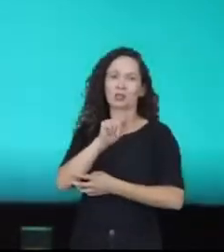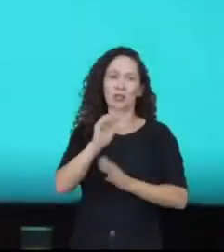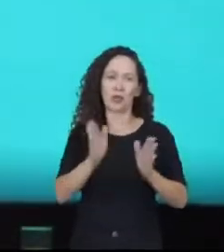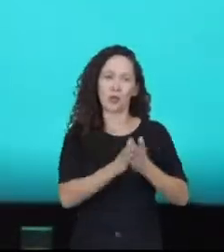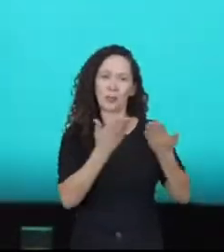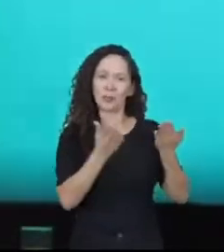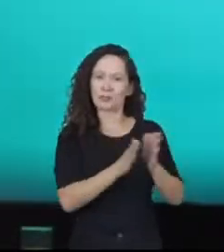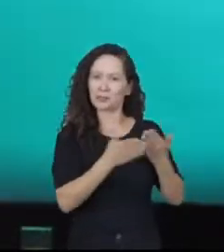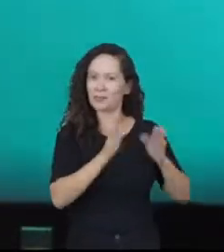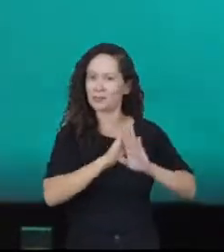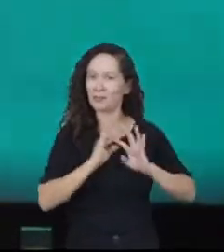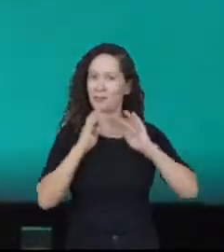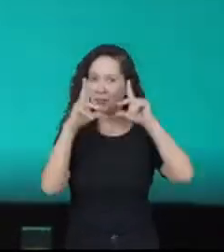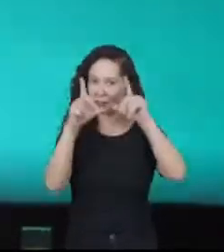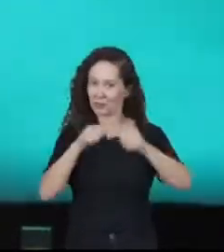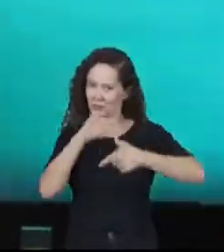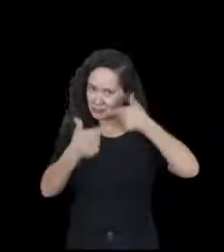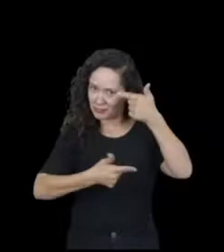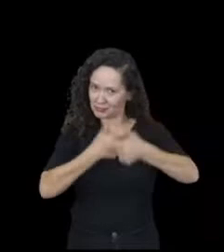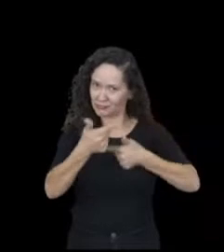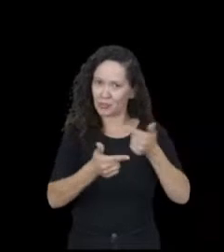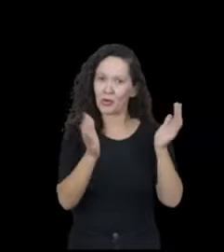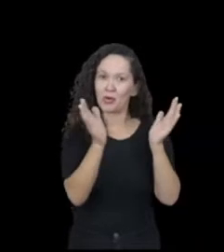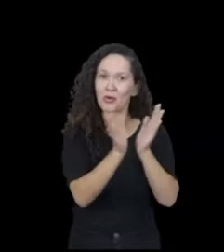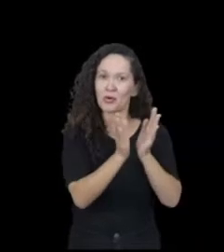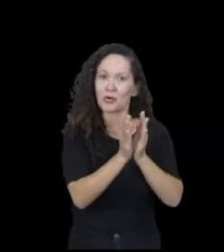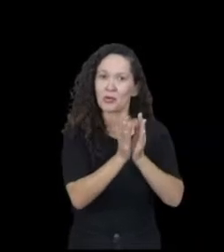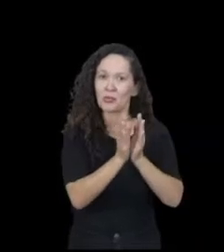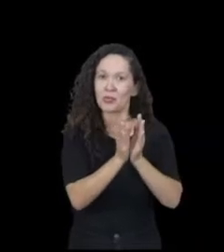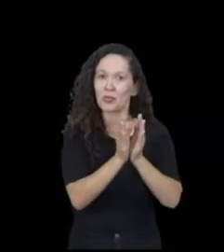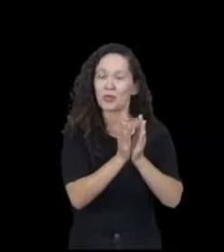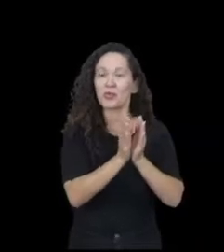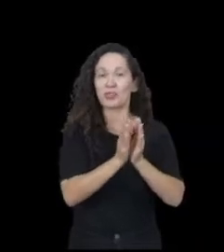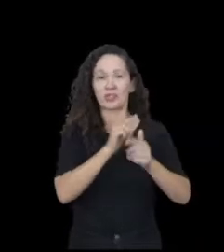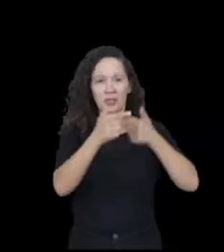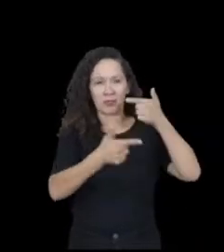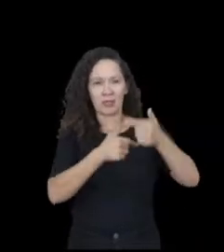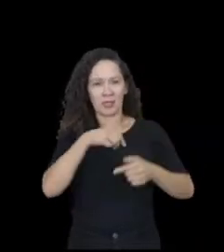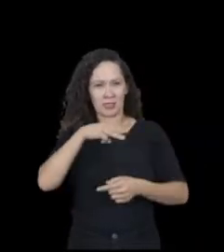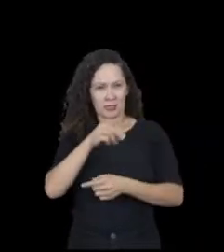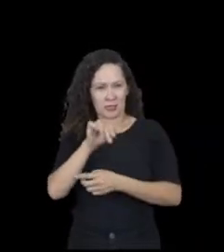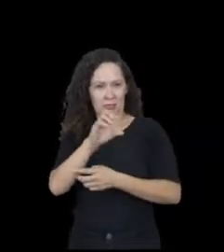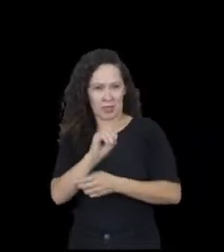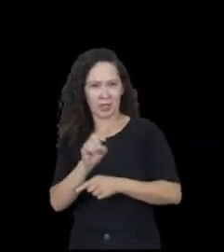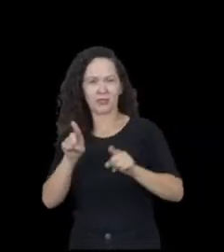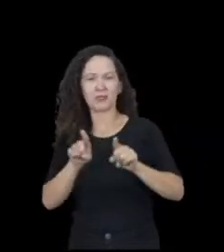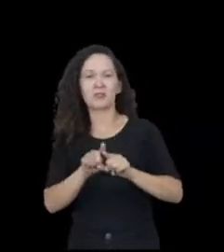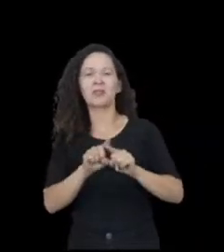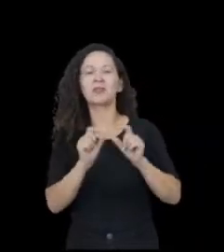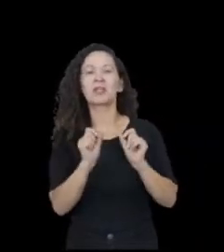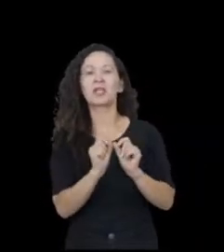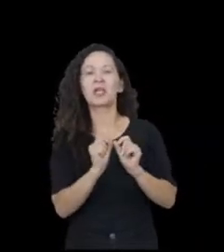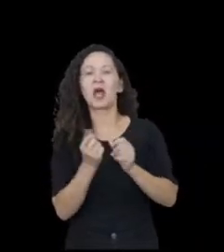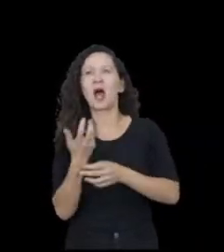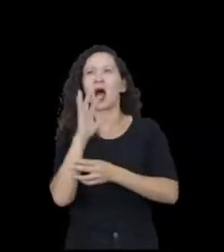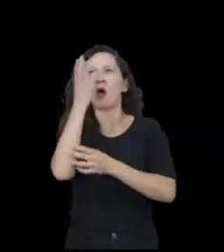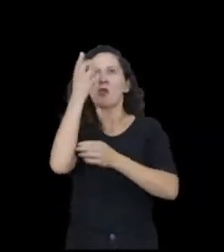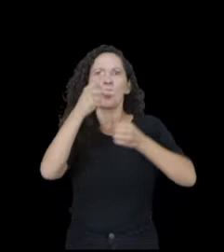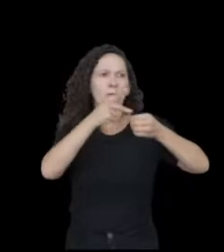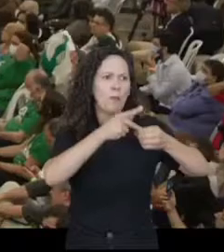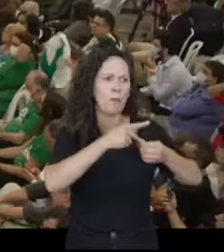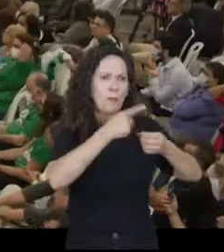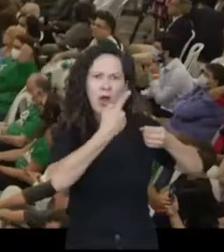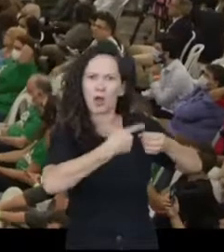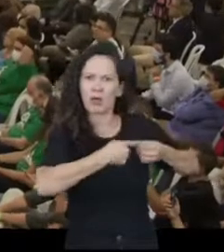Os trabalhadores e a classe média também foram atingidos em cheio pelo aumento descontrolado da gasolina, dos